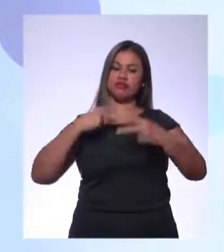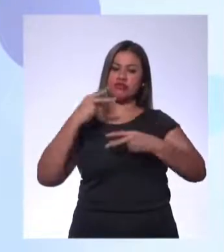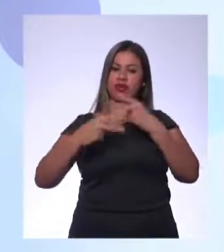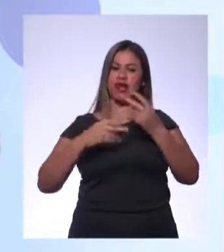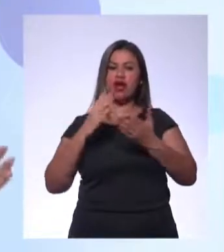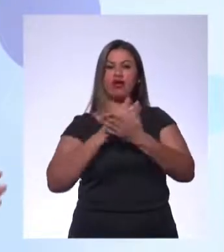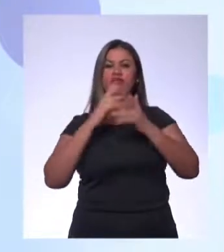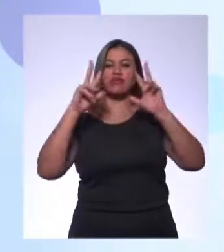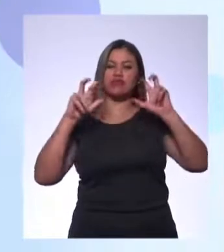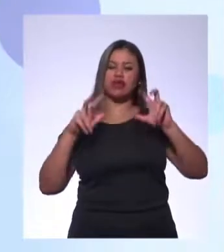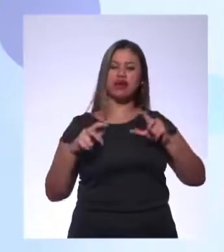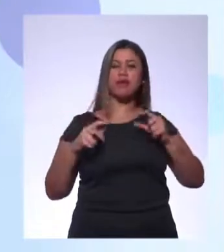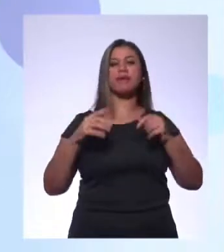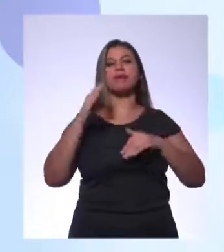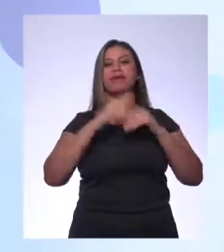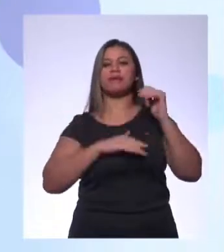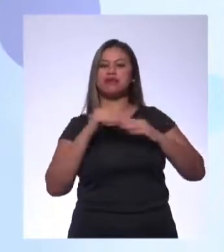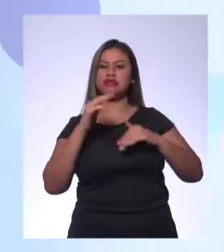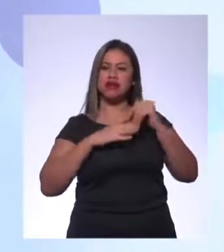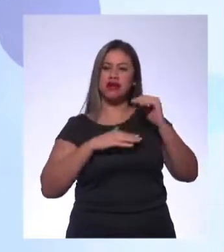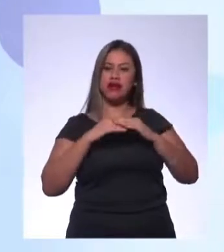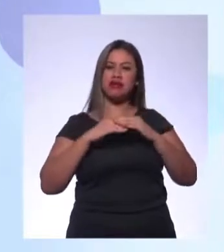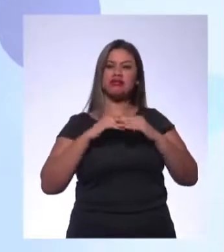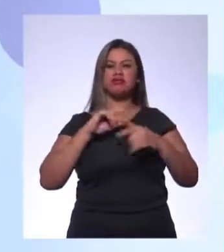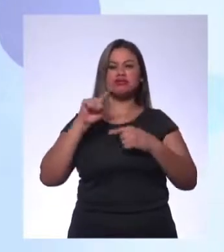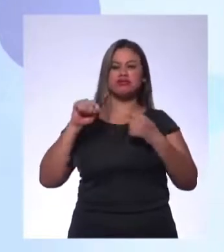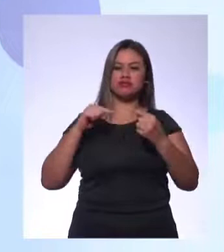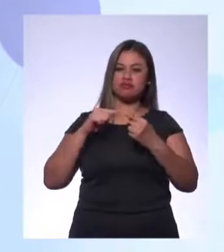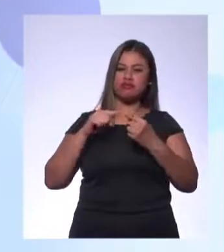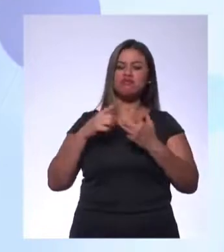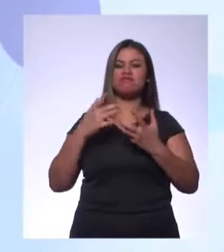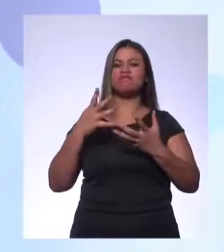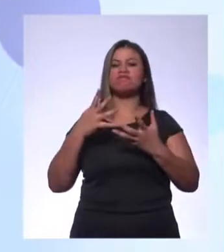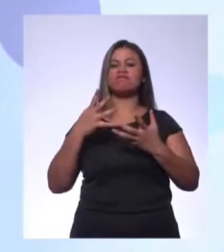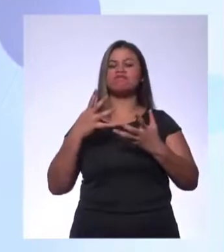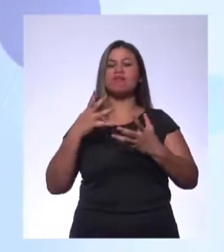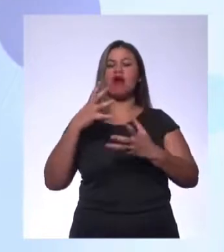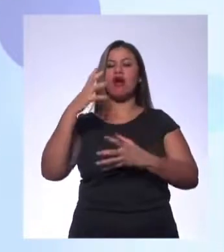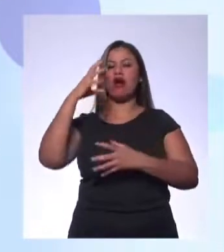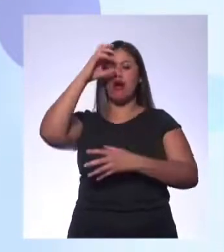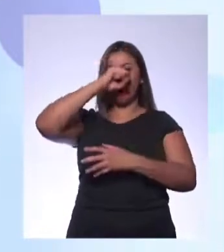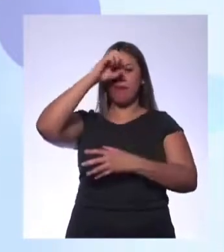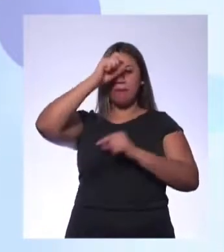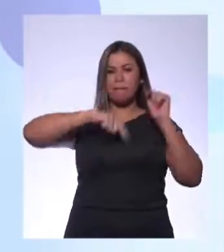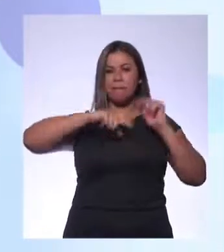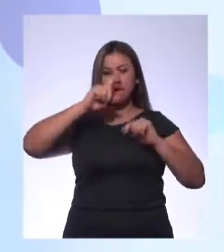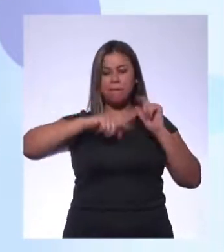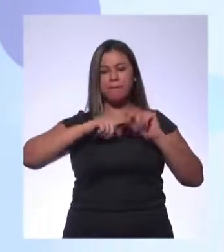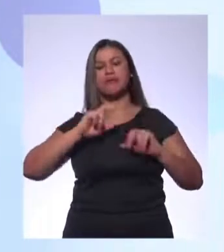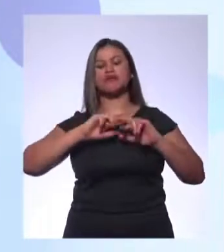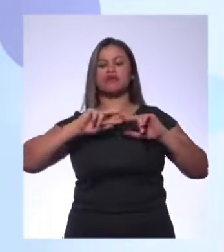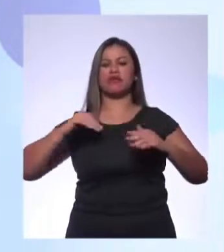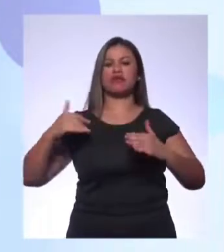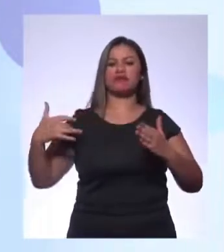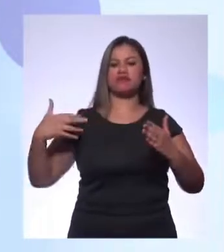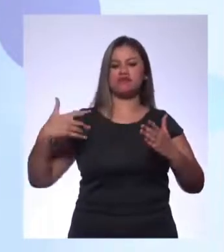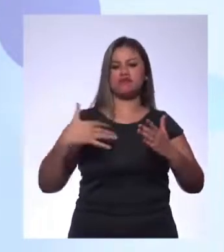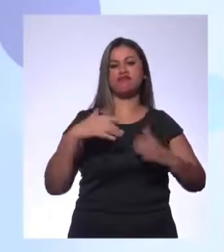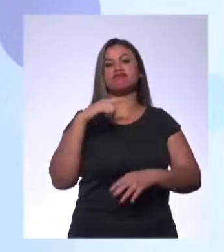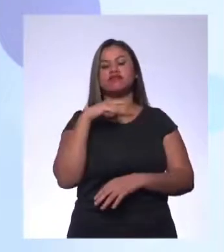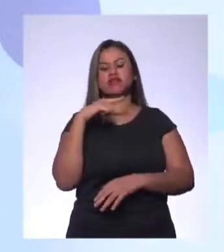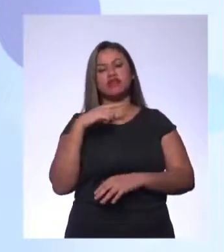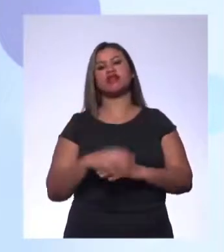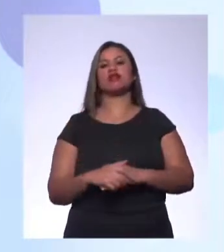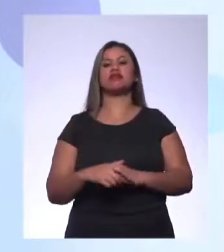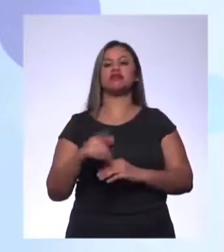algumas temáticas, algumas habilidades, objetos do conhecimento que nós já vimos ao longo aí das nossas aulas no Centro de